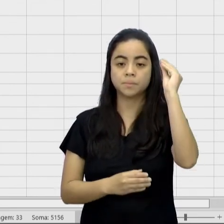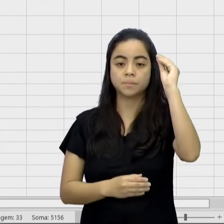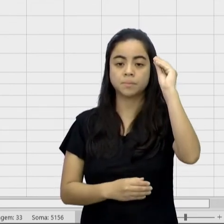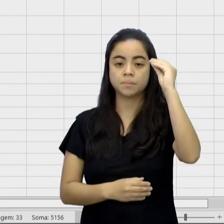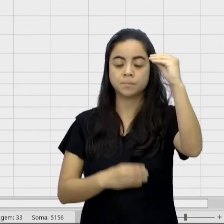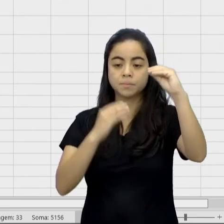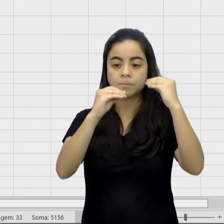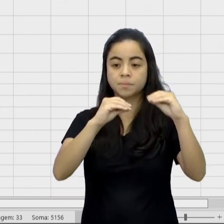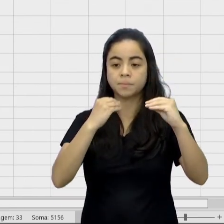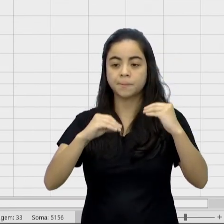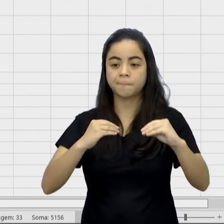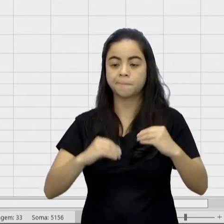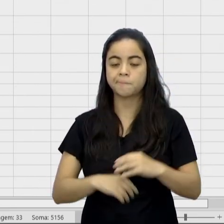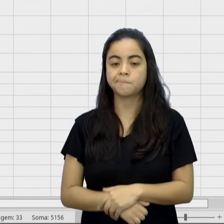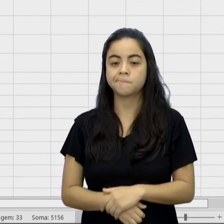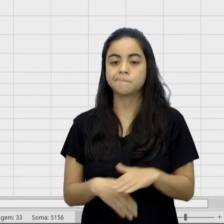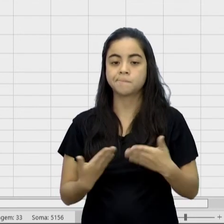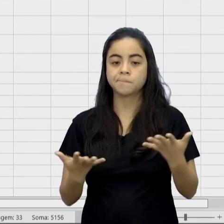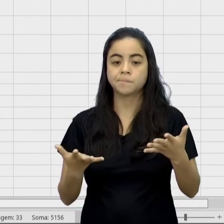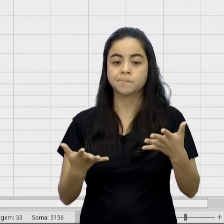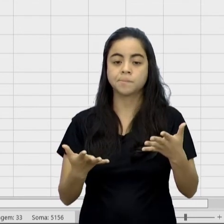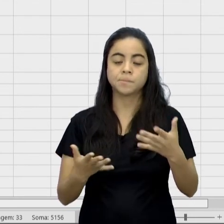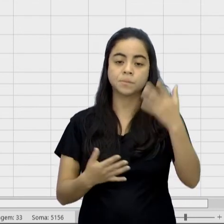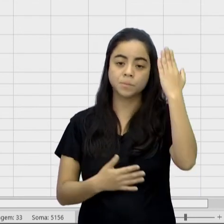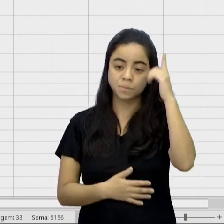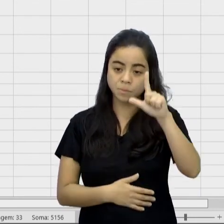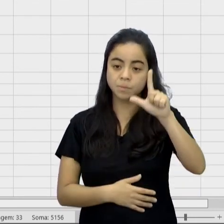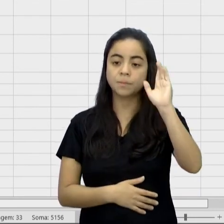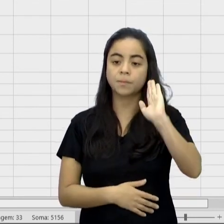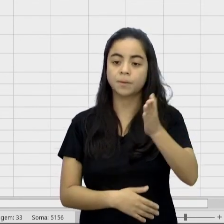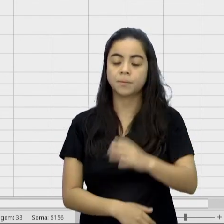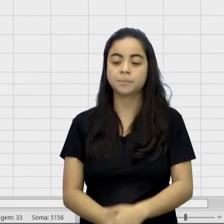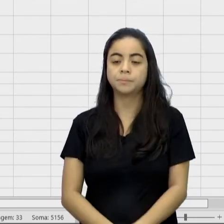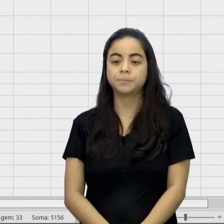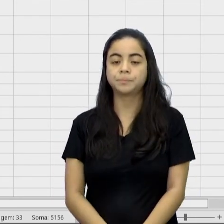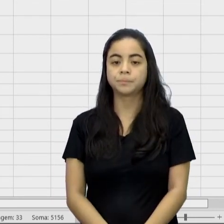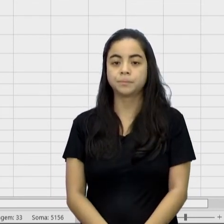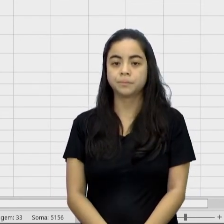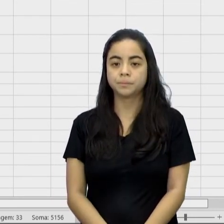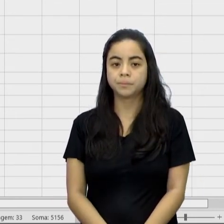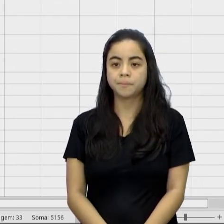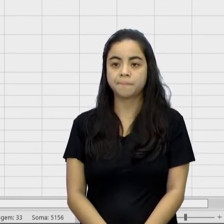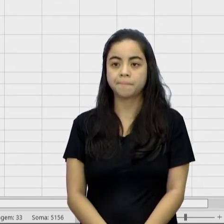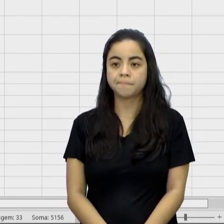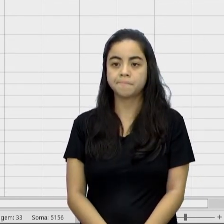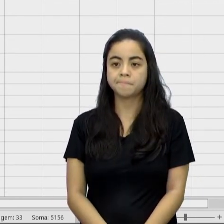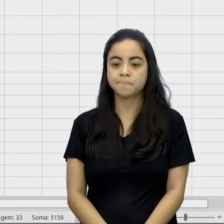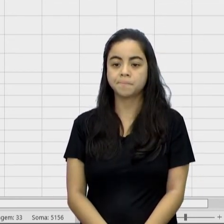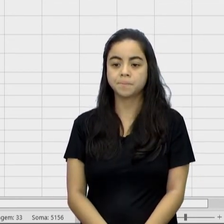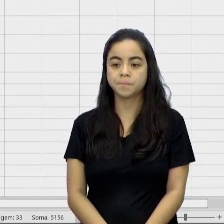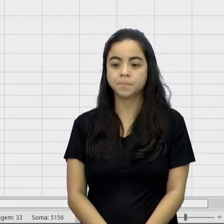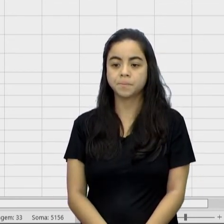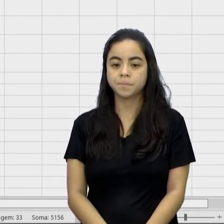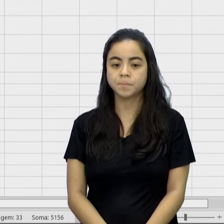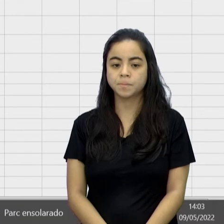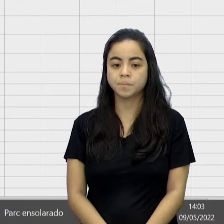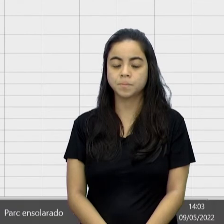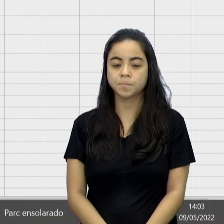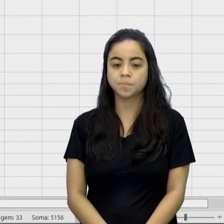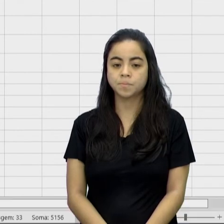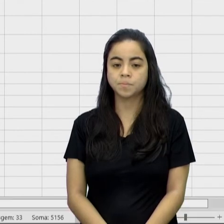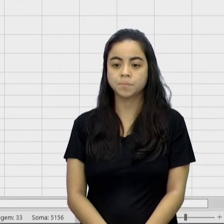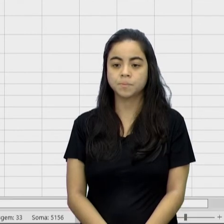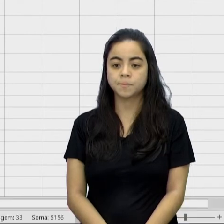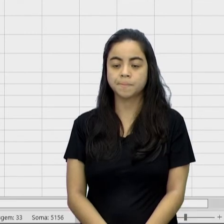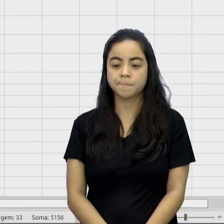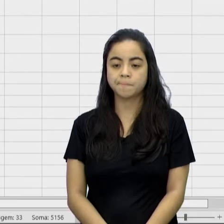Então, aí o texto já se encaixa automaticamente, tá? Tirando esses valores realizados aqui, pronto. Só